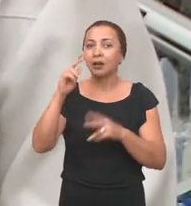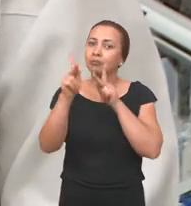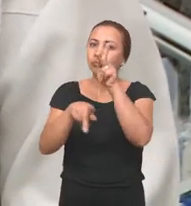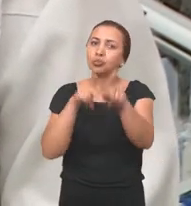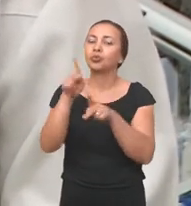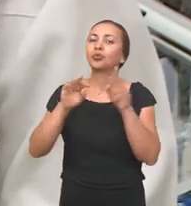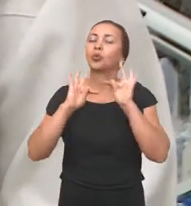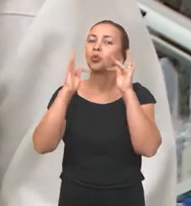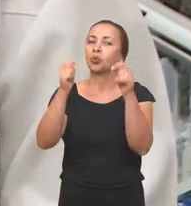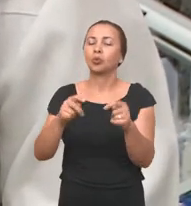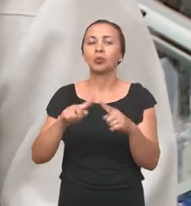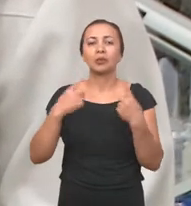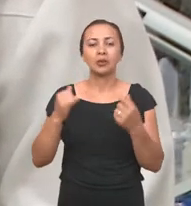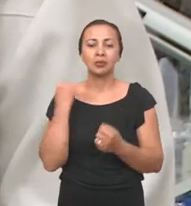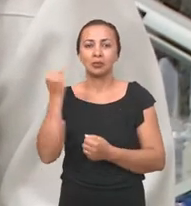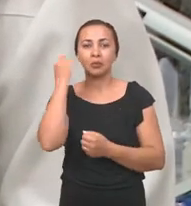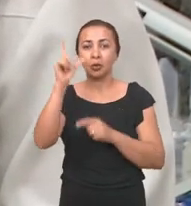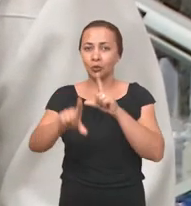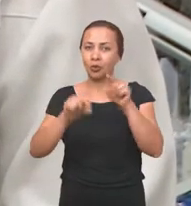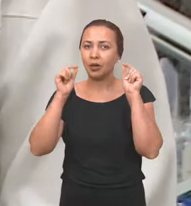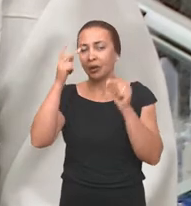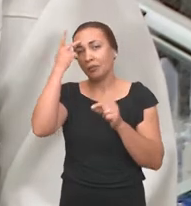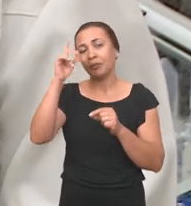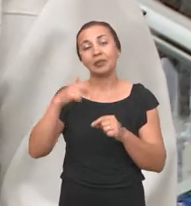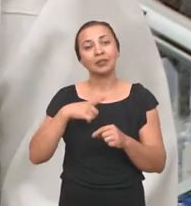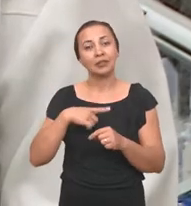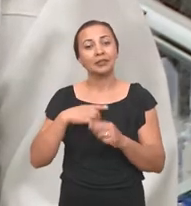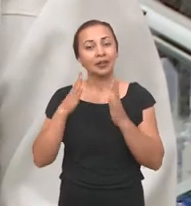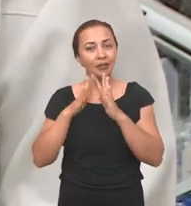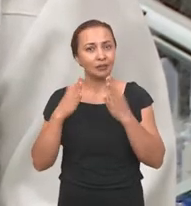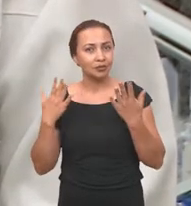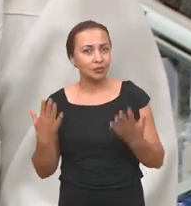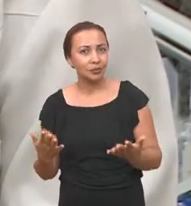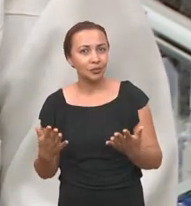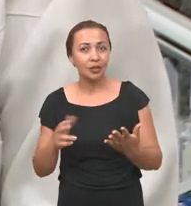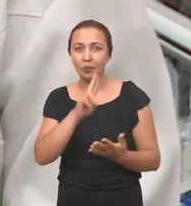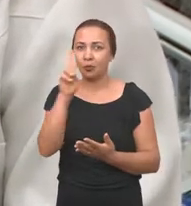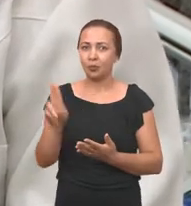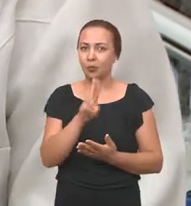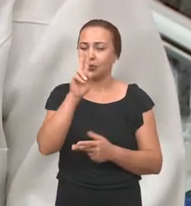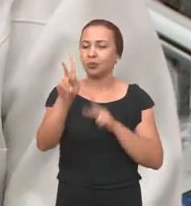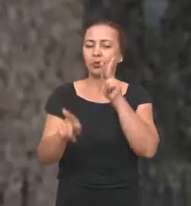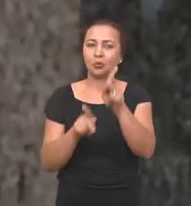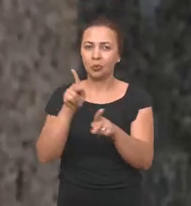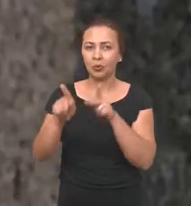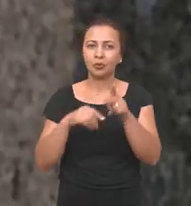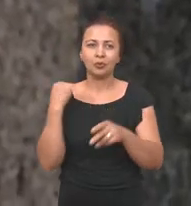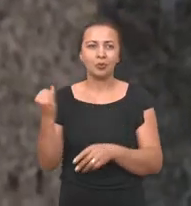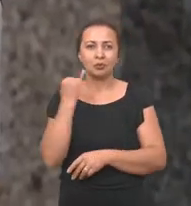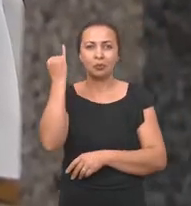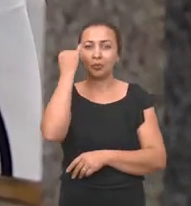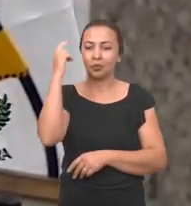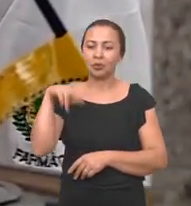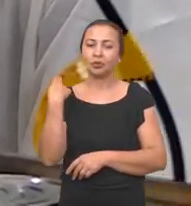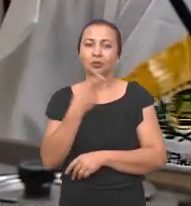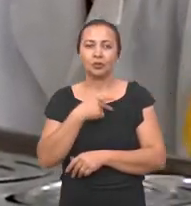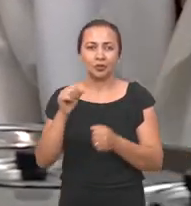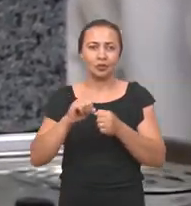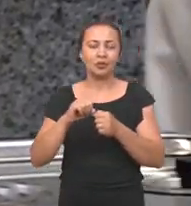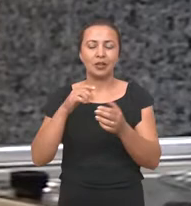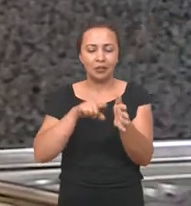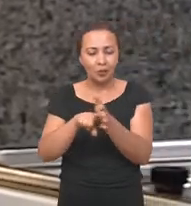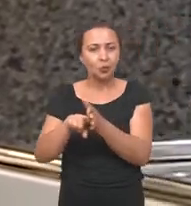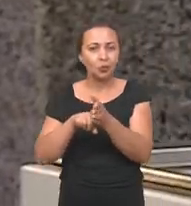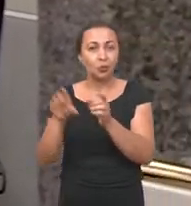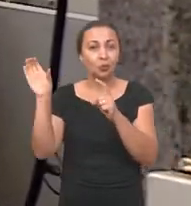população. Mas é importante destacar para que haja isso, né, para que haja esse uso na população, é importante que a gente